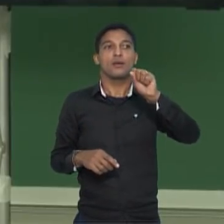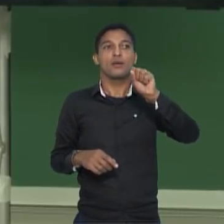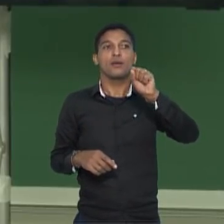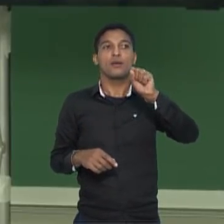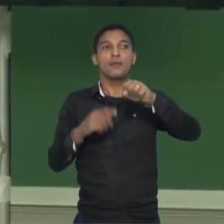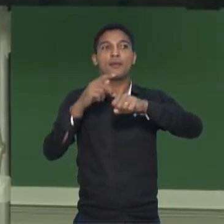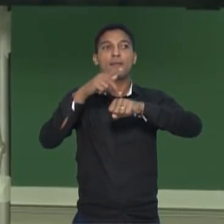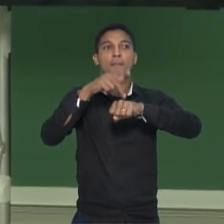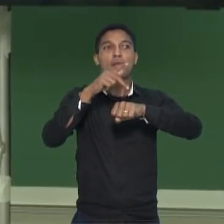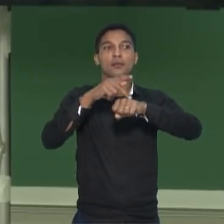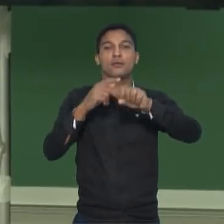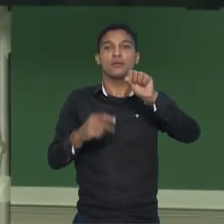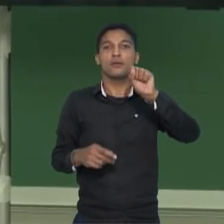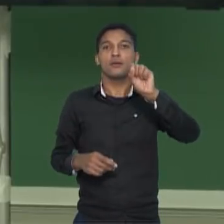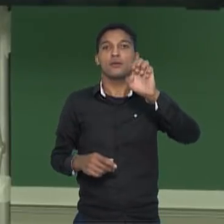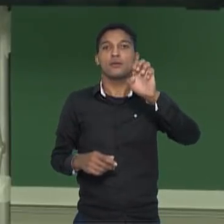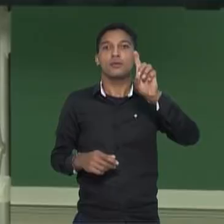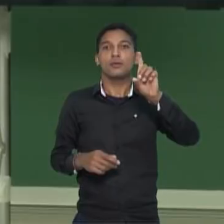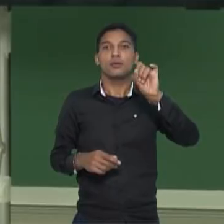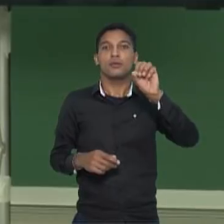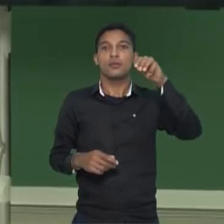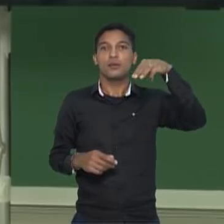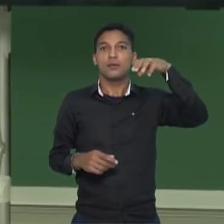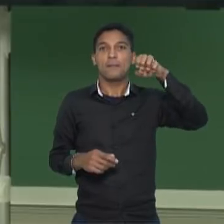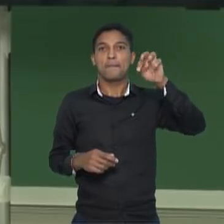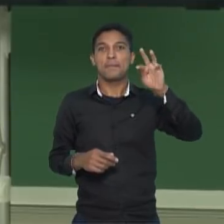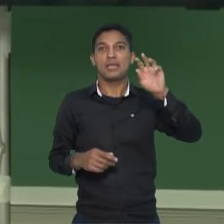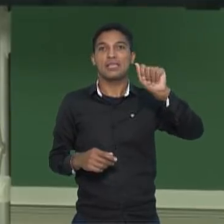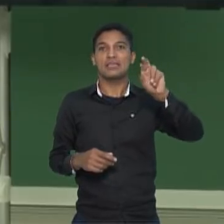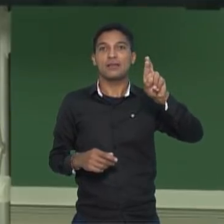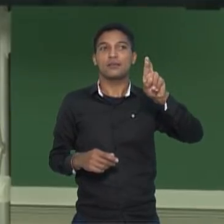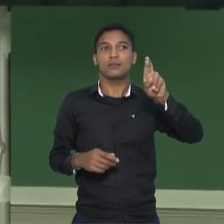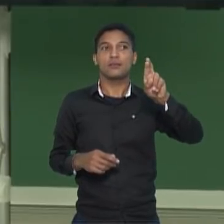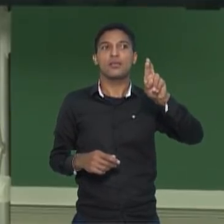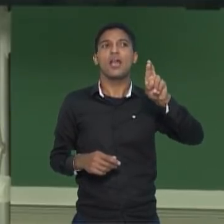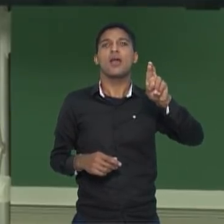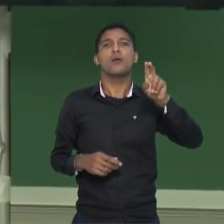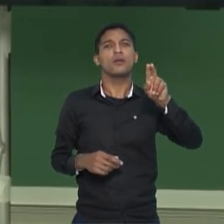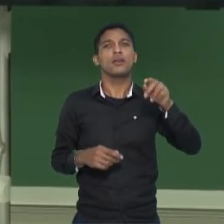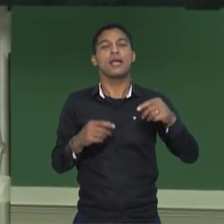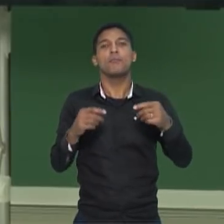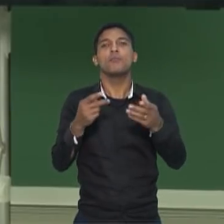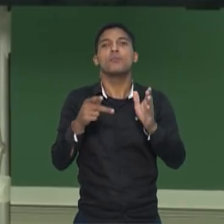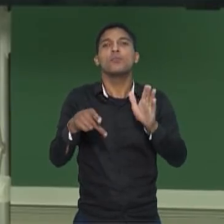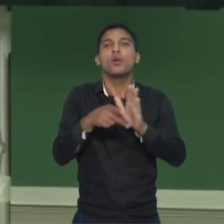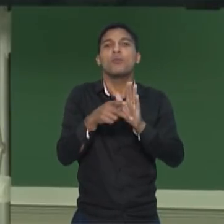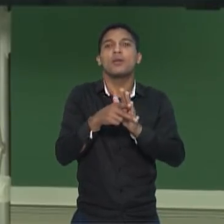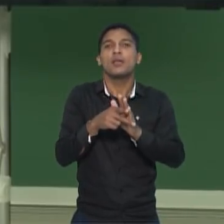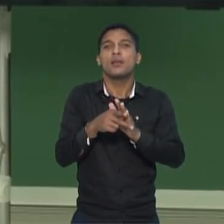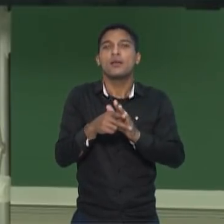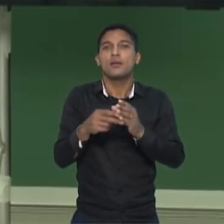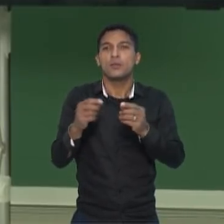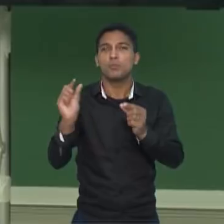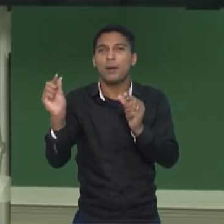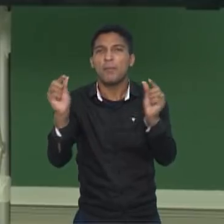por sedimentos, pequenas partículas de rochas. É uma rocha mais frágil,